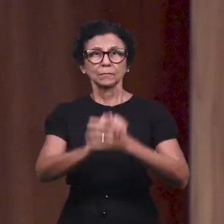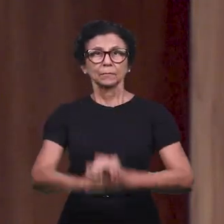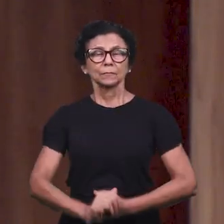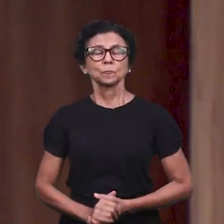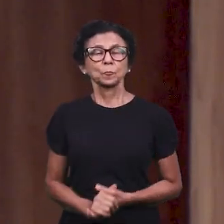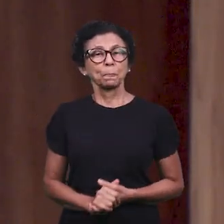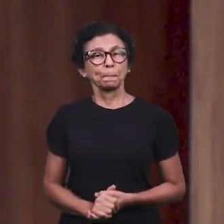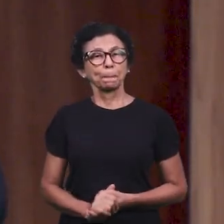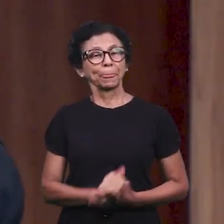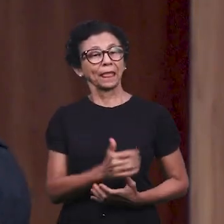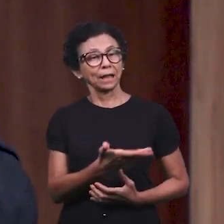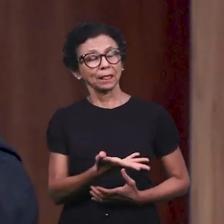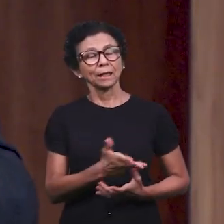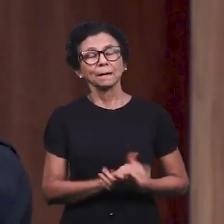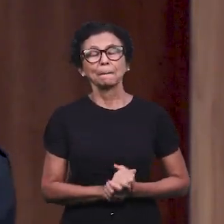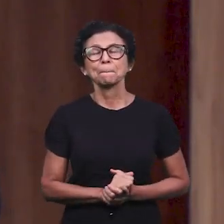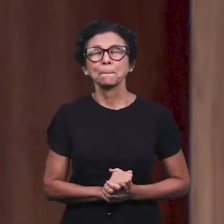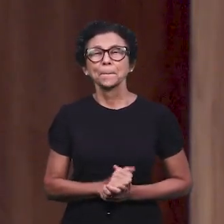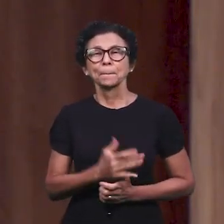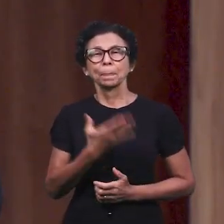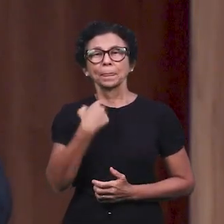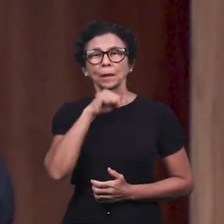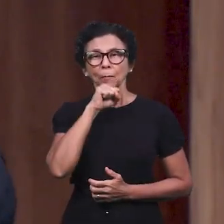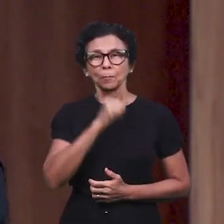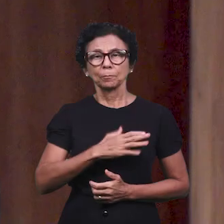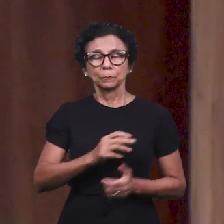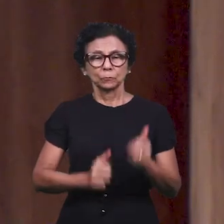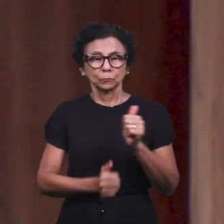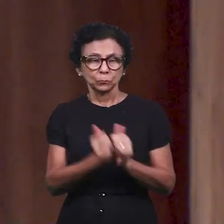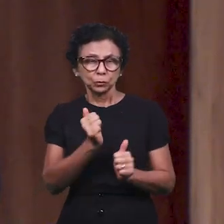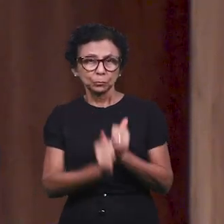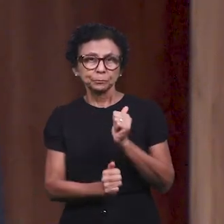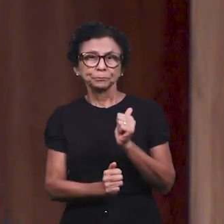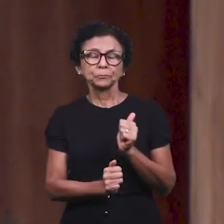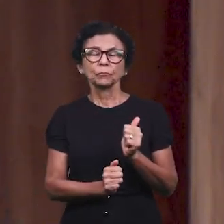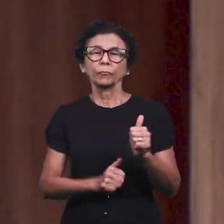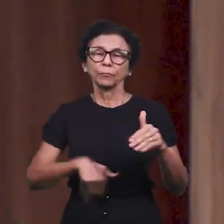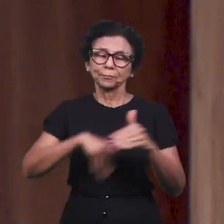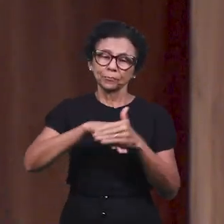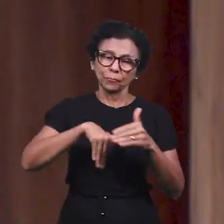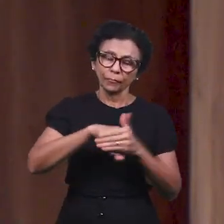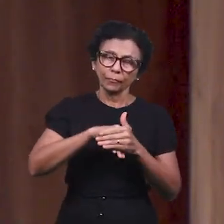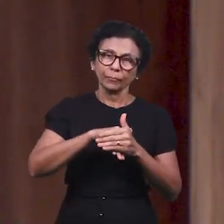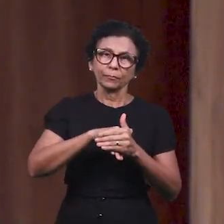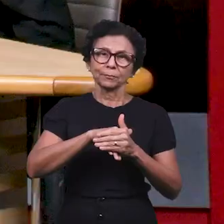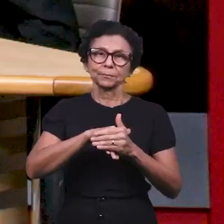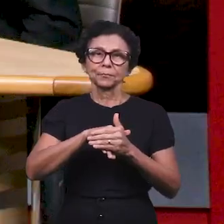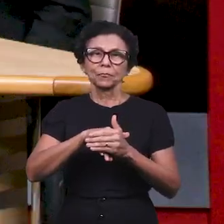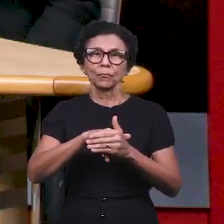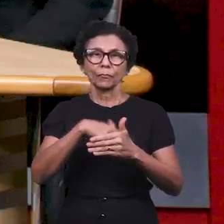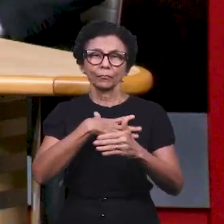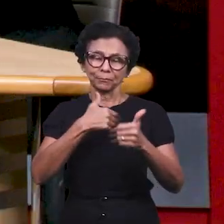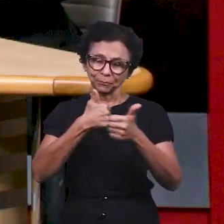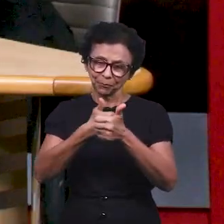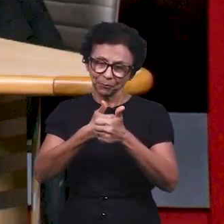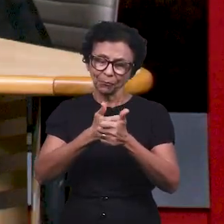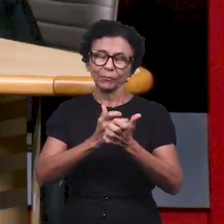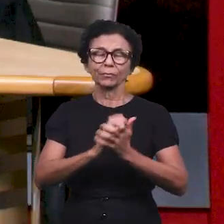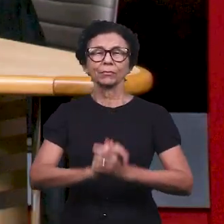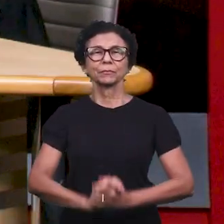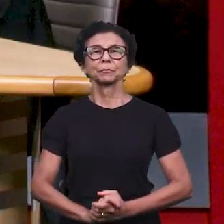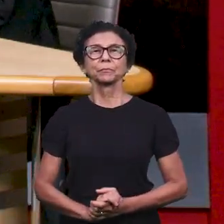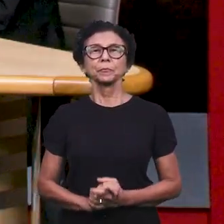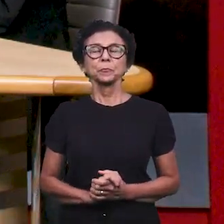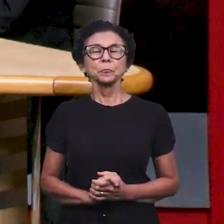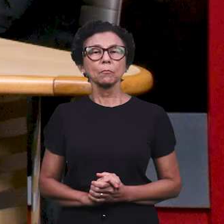causa disso, né? Gostam das coisas que o pai gosta, comem o que o pai gosta, porque é essa capacidade. É como um herói. É como um herói para ele. Então,